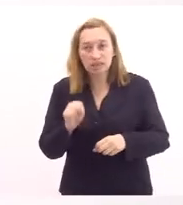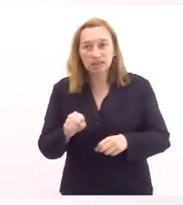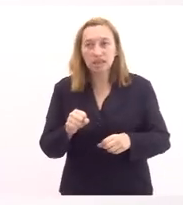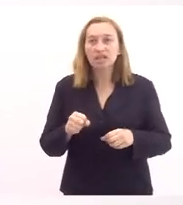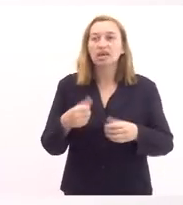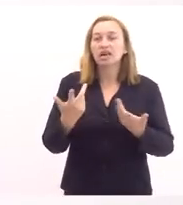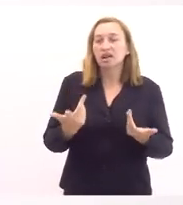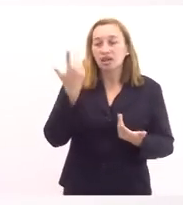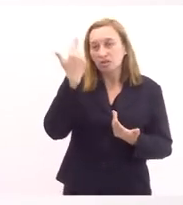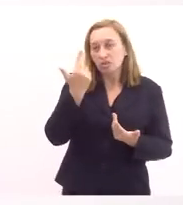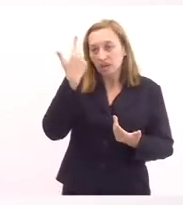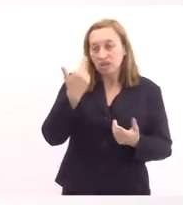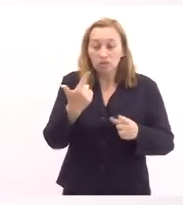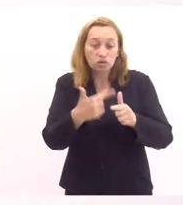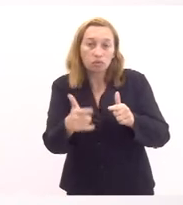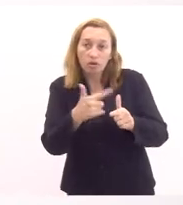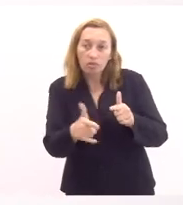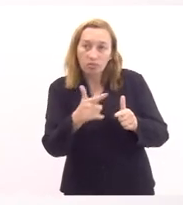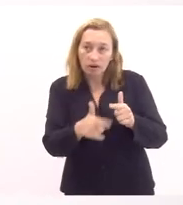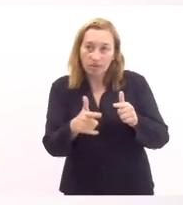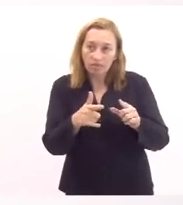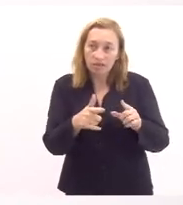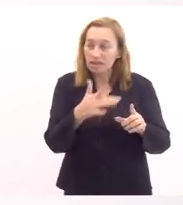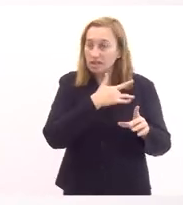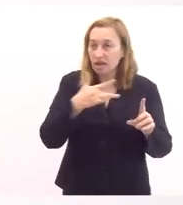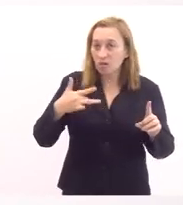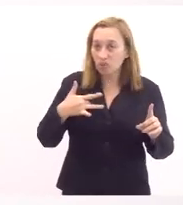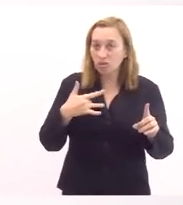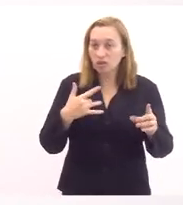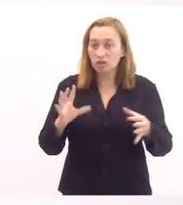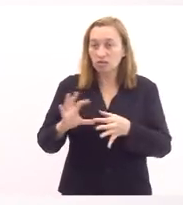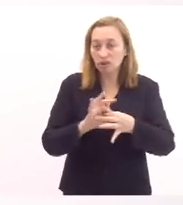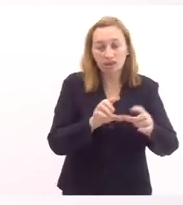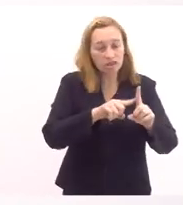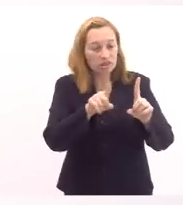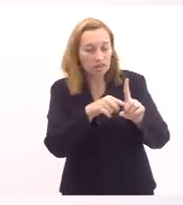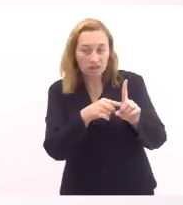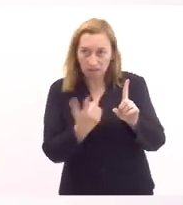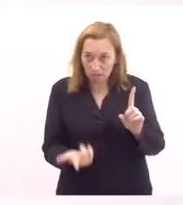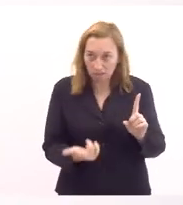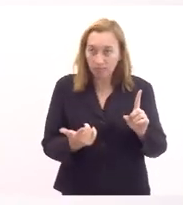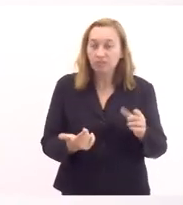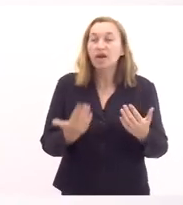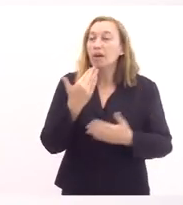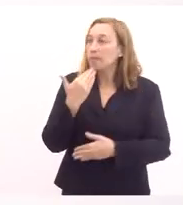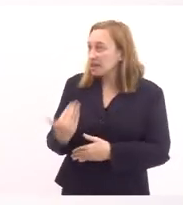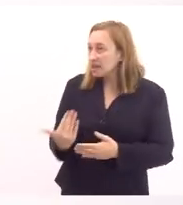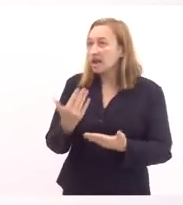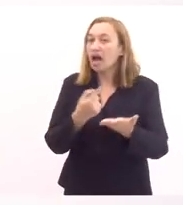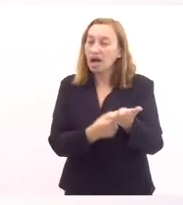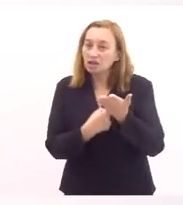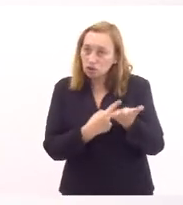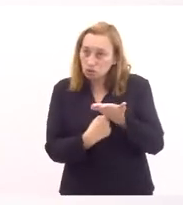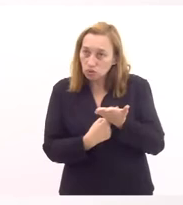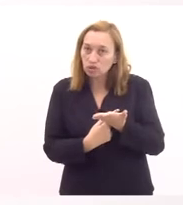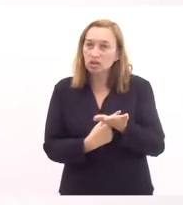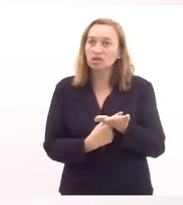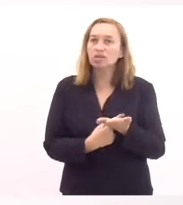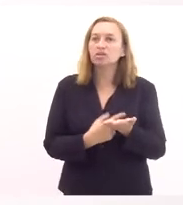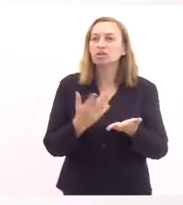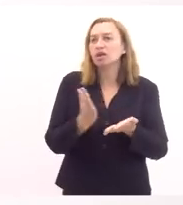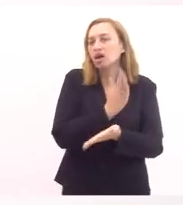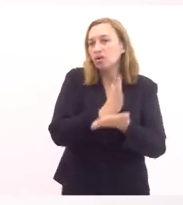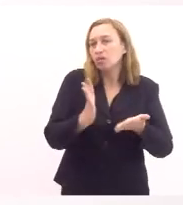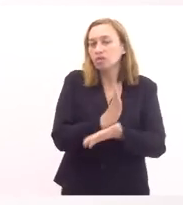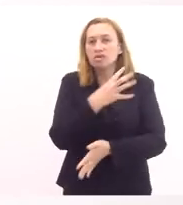os problemas de saúde envolvendo a gestação Então as pessoas demoram a entender que podem e devem pedir ajuda por determinados